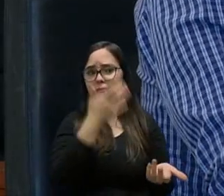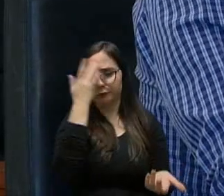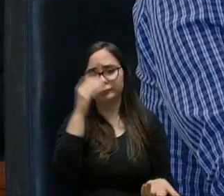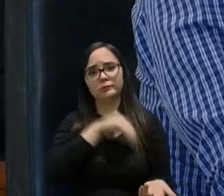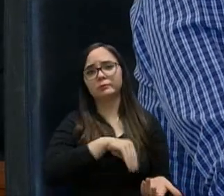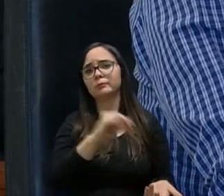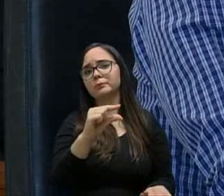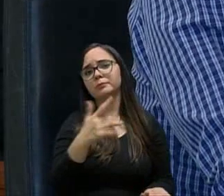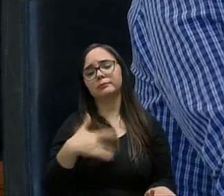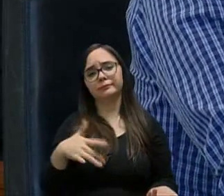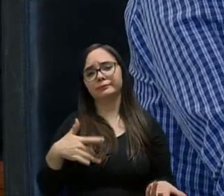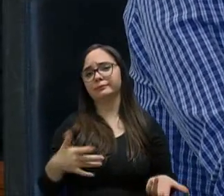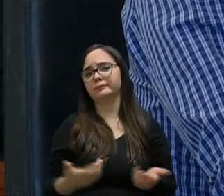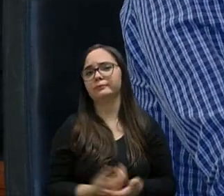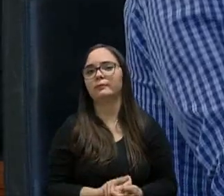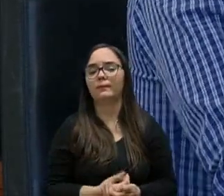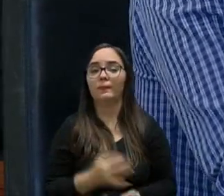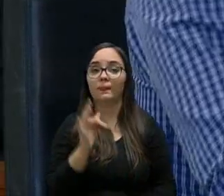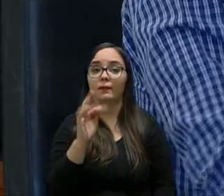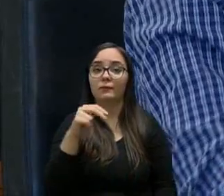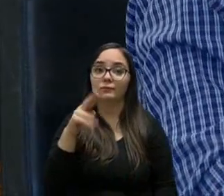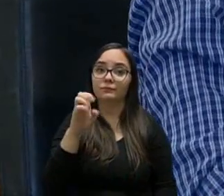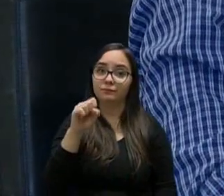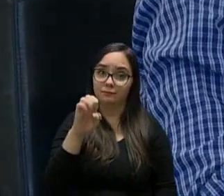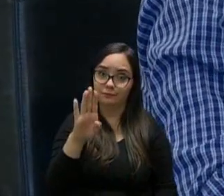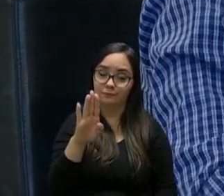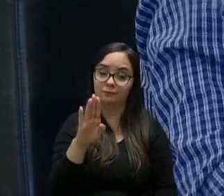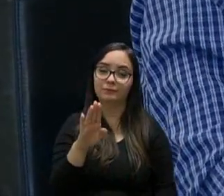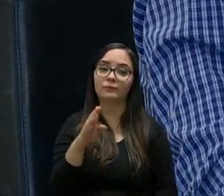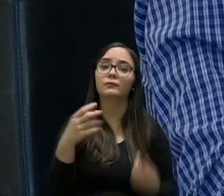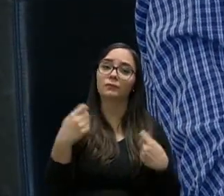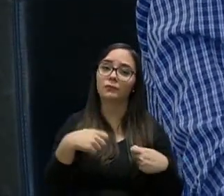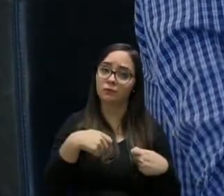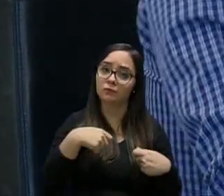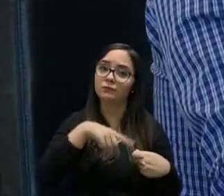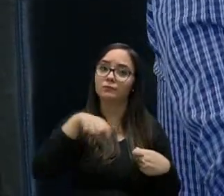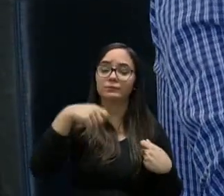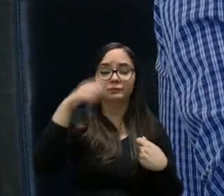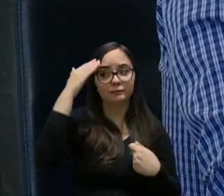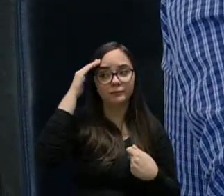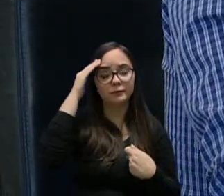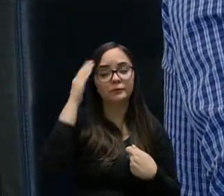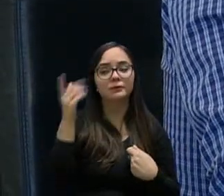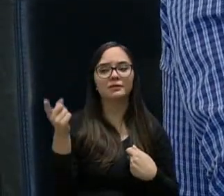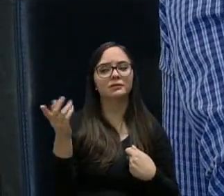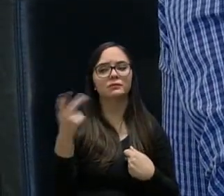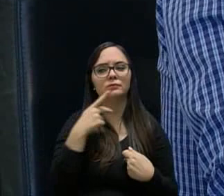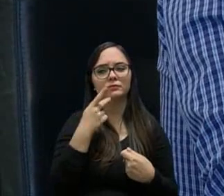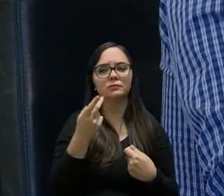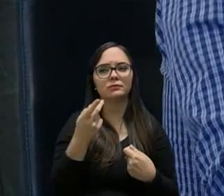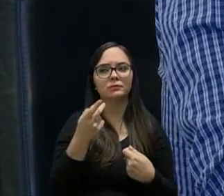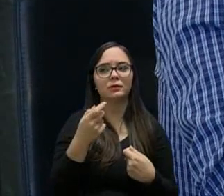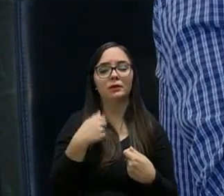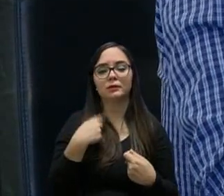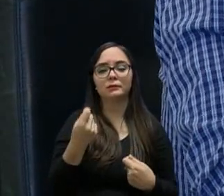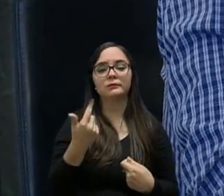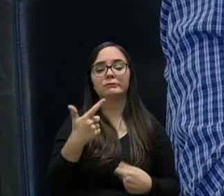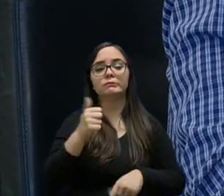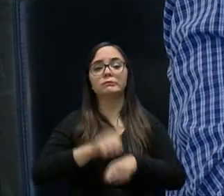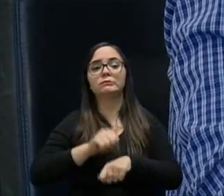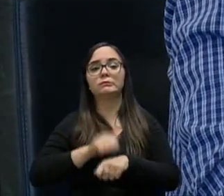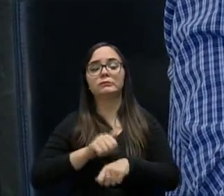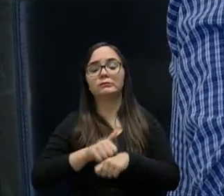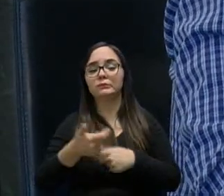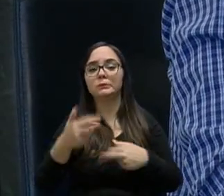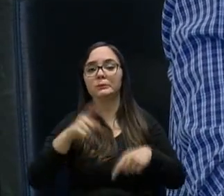que nós temos o segurado tem coração serve para entender como é que esse mecanismo porque isso cidadão falar assim deu eu não tenho dinheiro